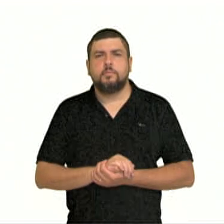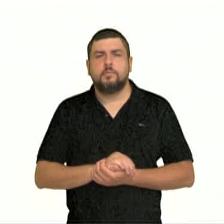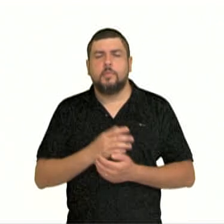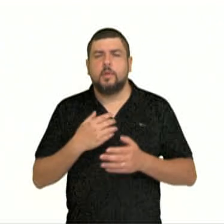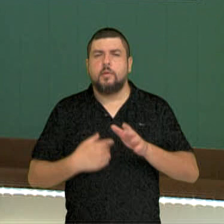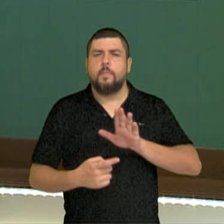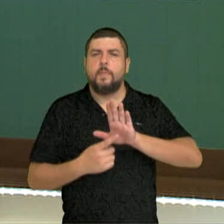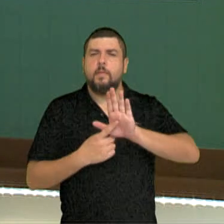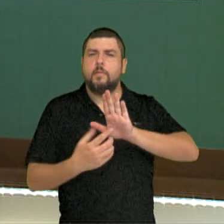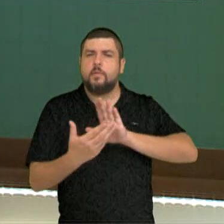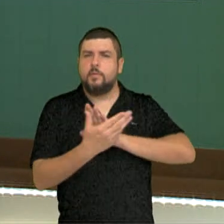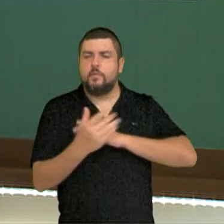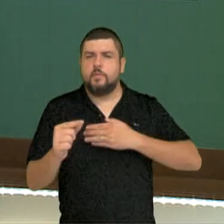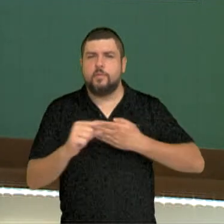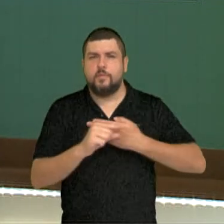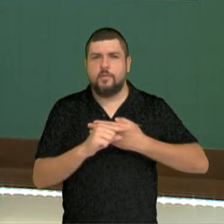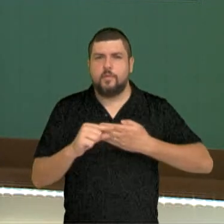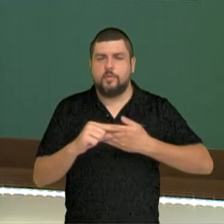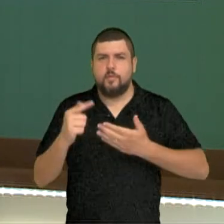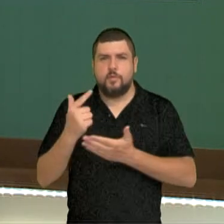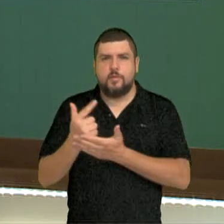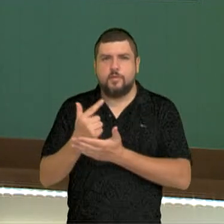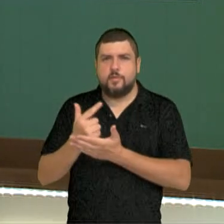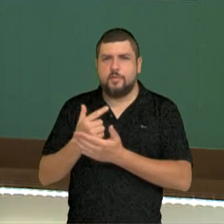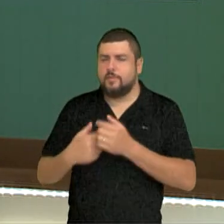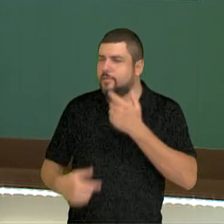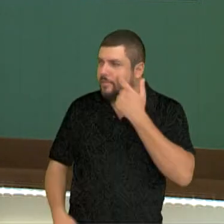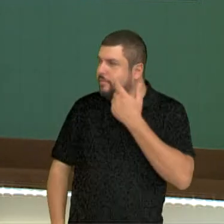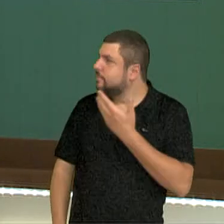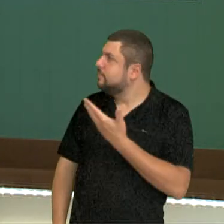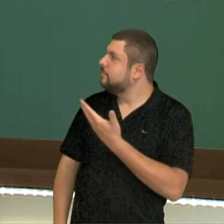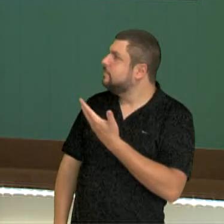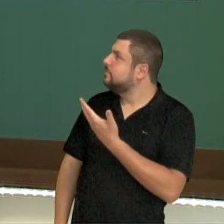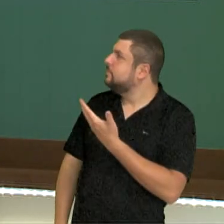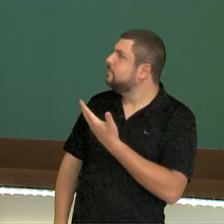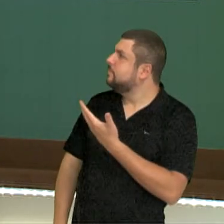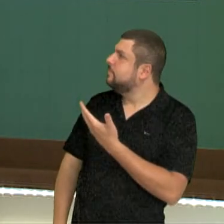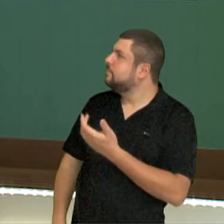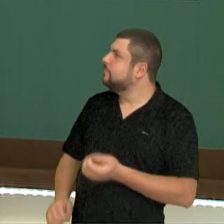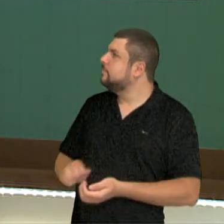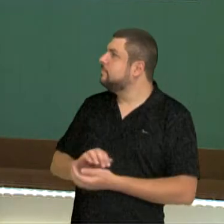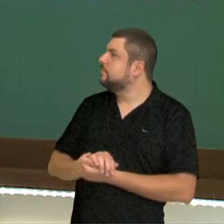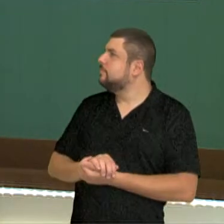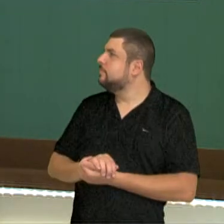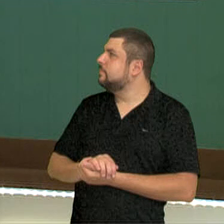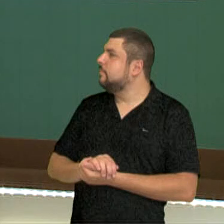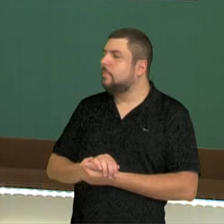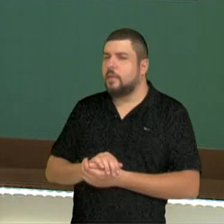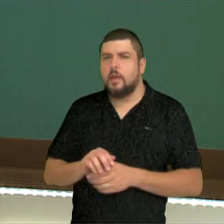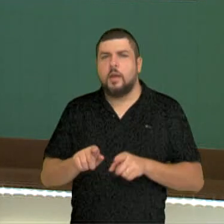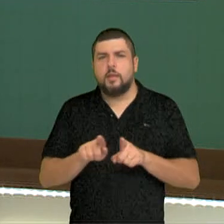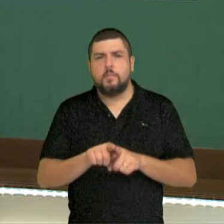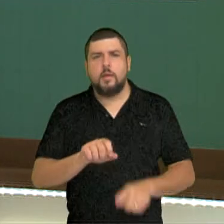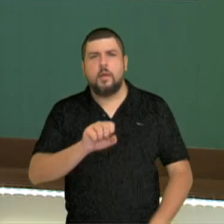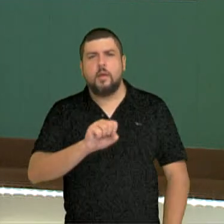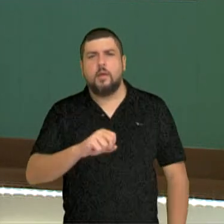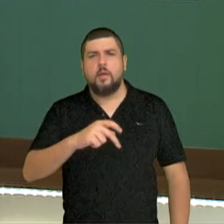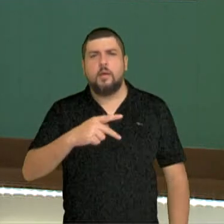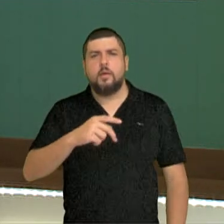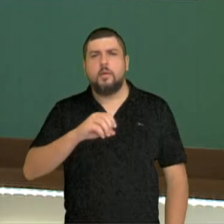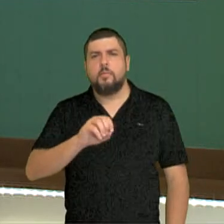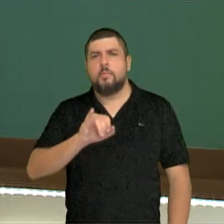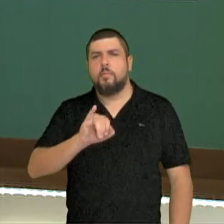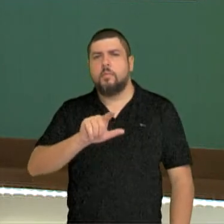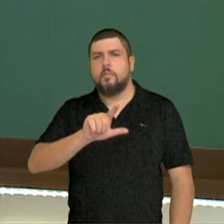Poe na imagem. E também fazer uma explicação da palavra spoiler. Spoiler é